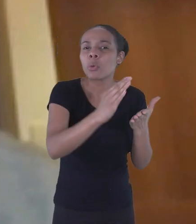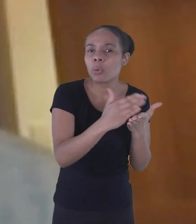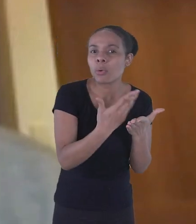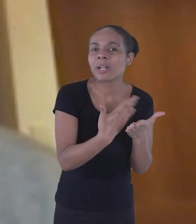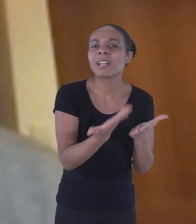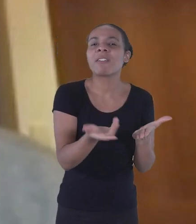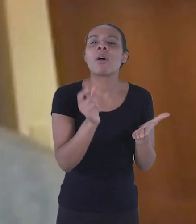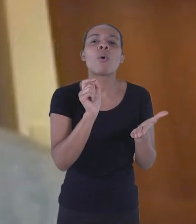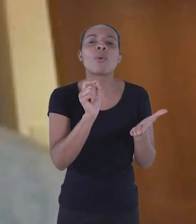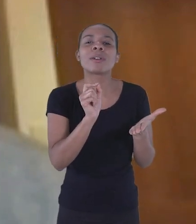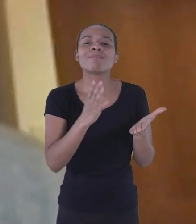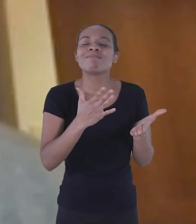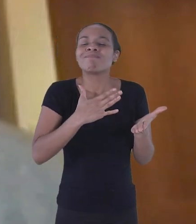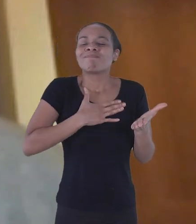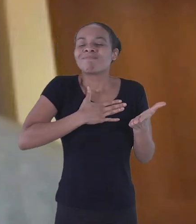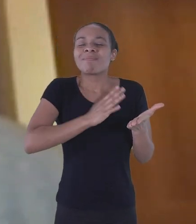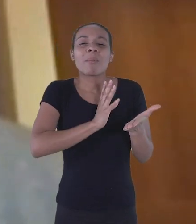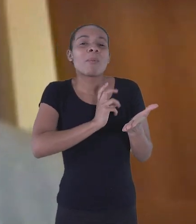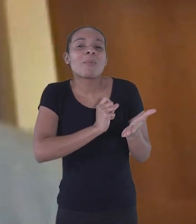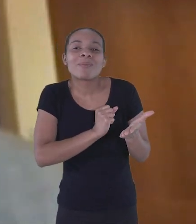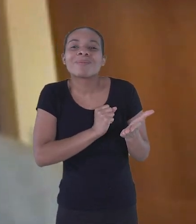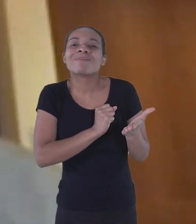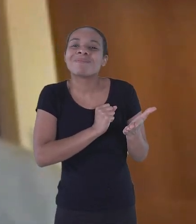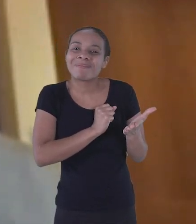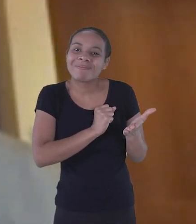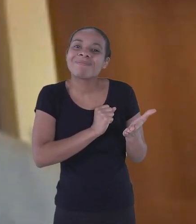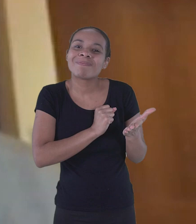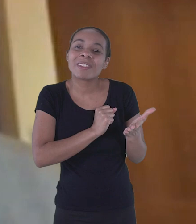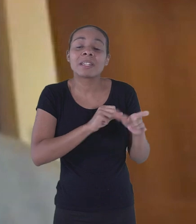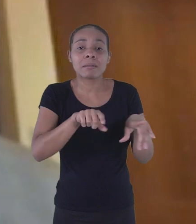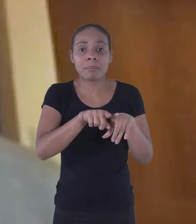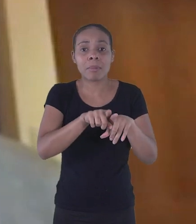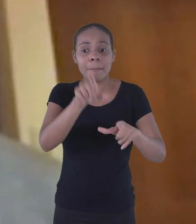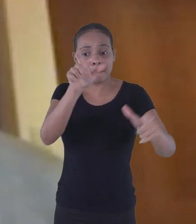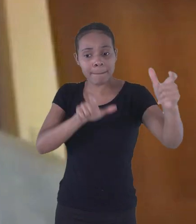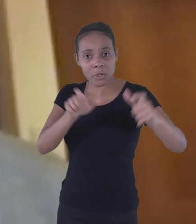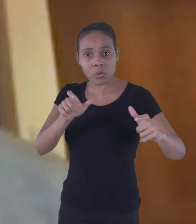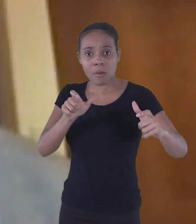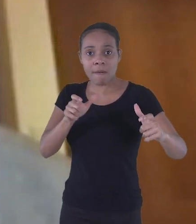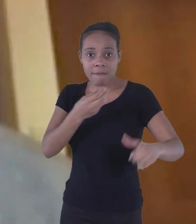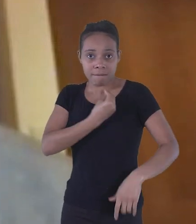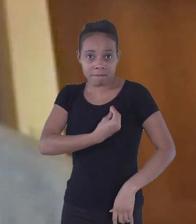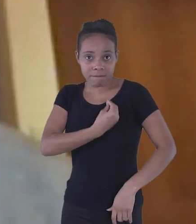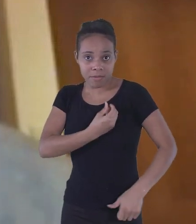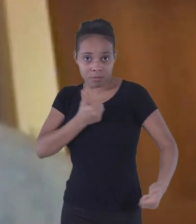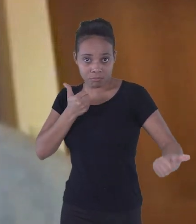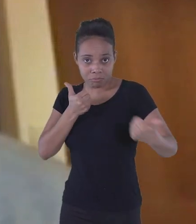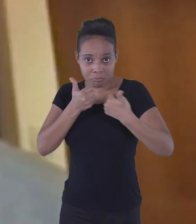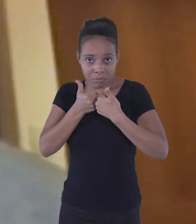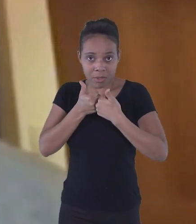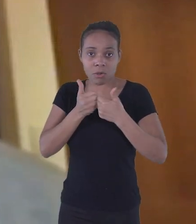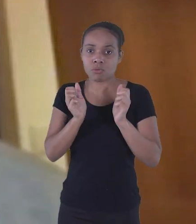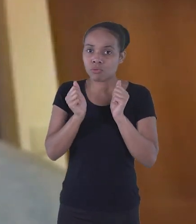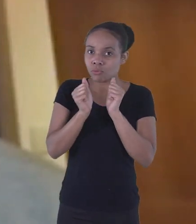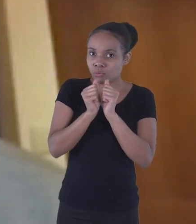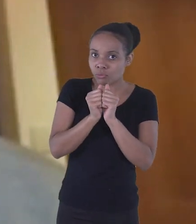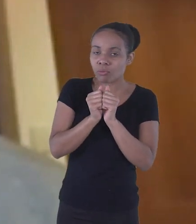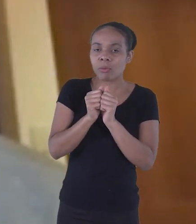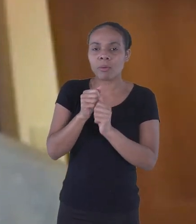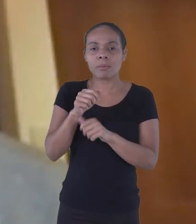amam. Mas e outras pessoas que conviveram podem ter uma visão. Mas eu procurei, na hora de